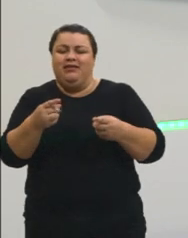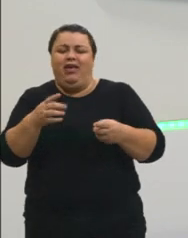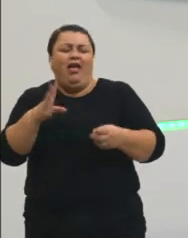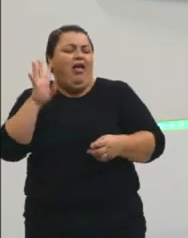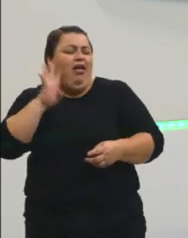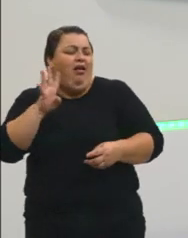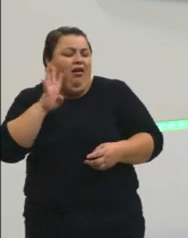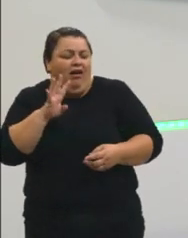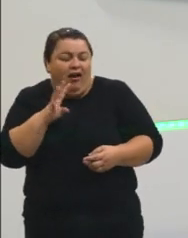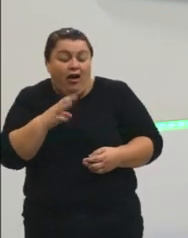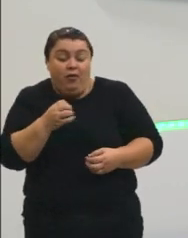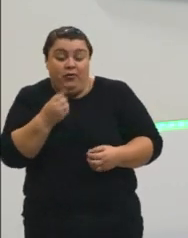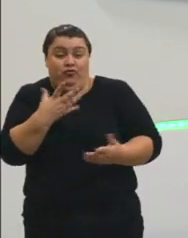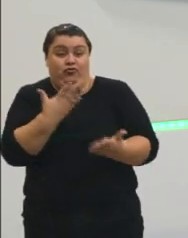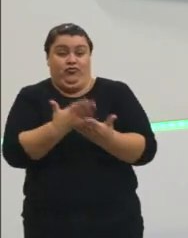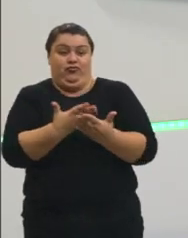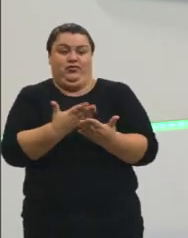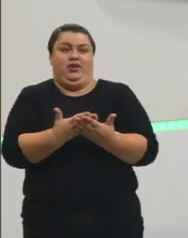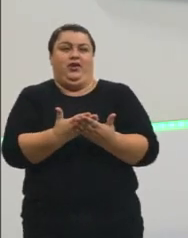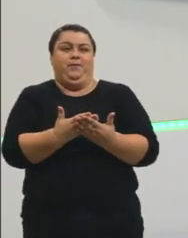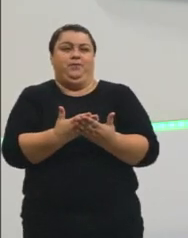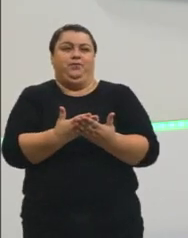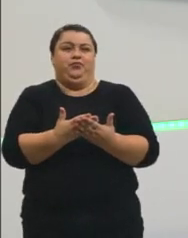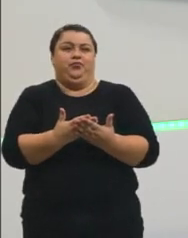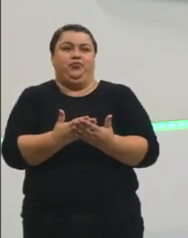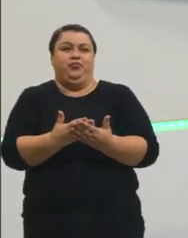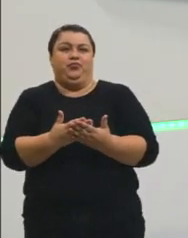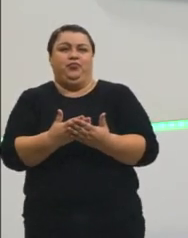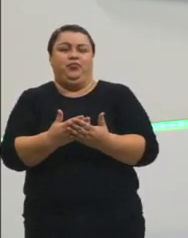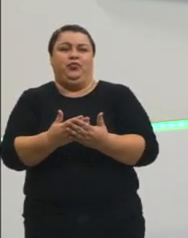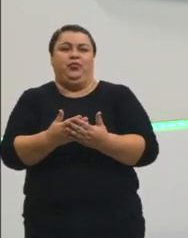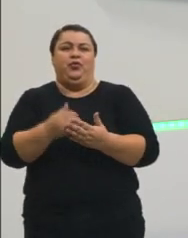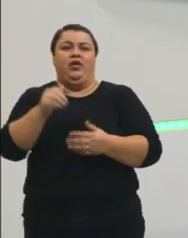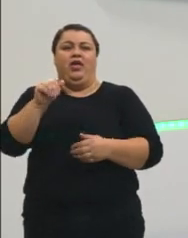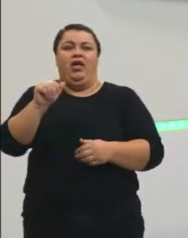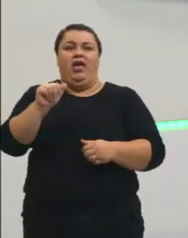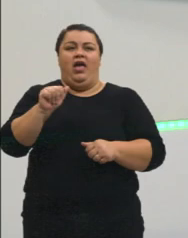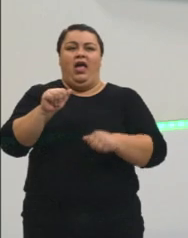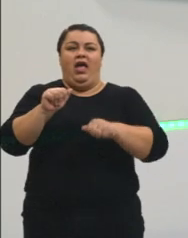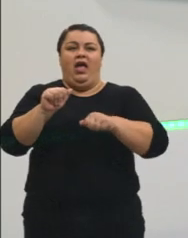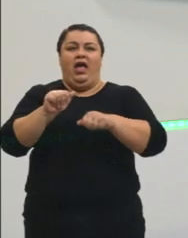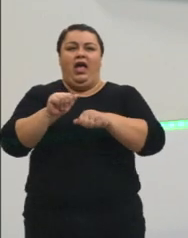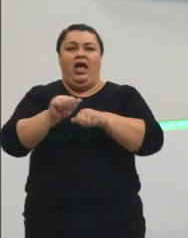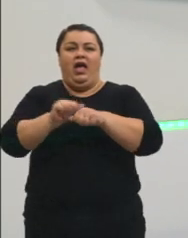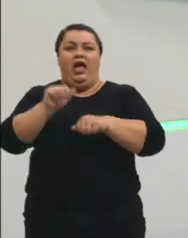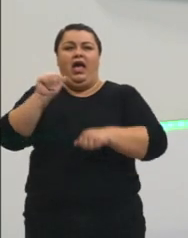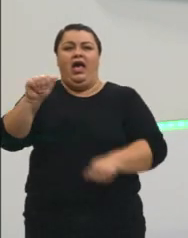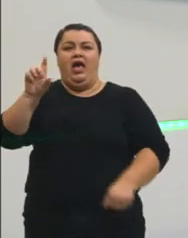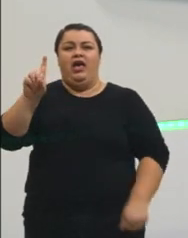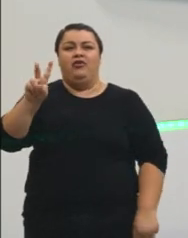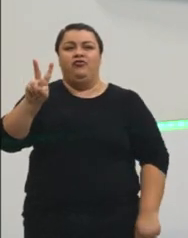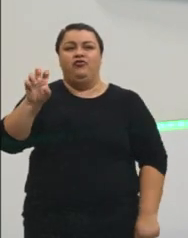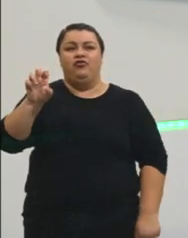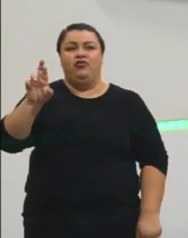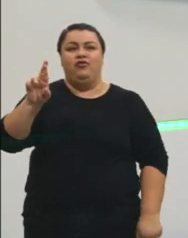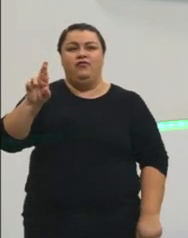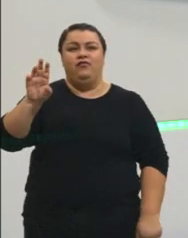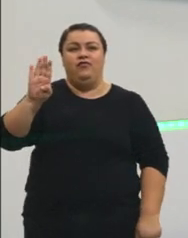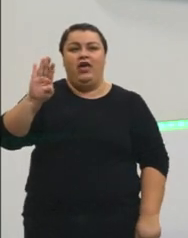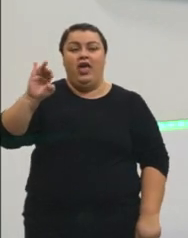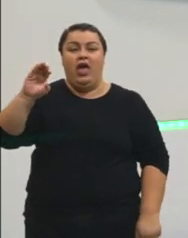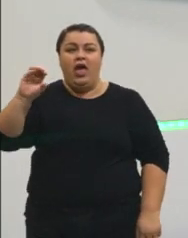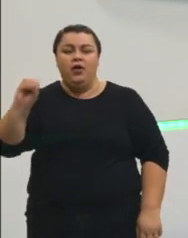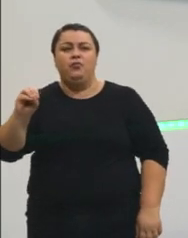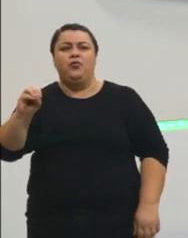gente dar uma olhadinha depois os advérbios é aquilo que vai nos trazer características para as frases não mais para os substantivos